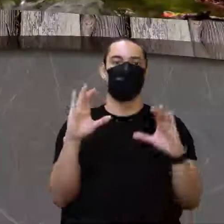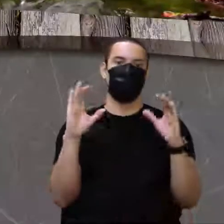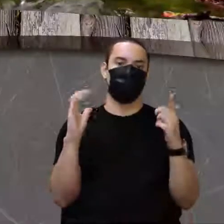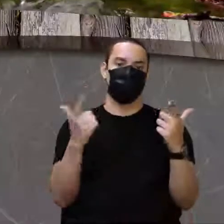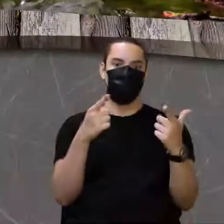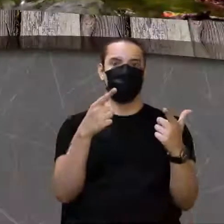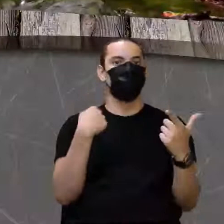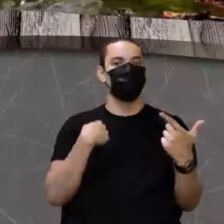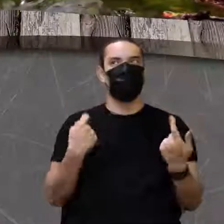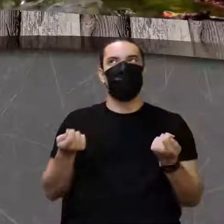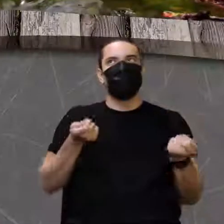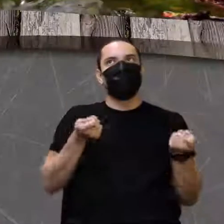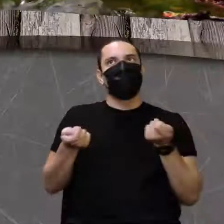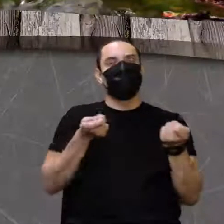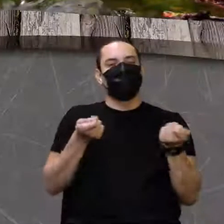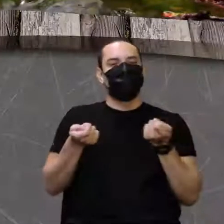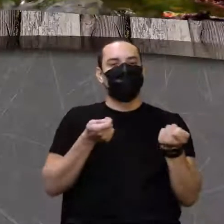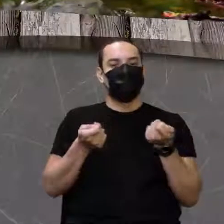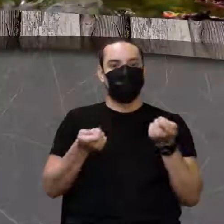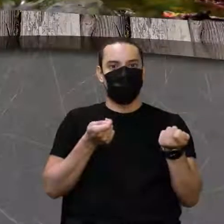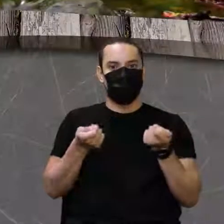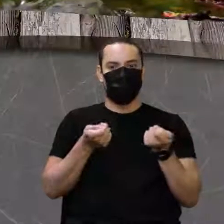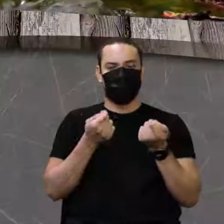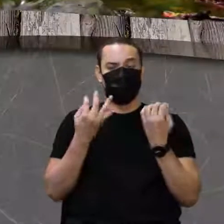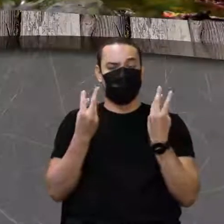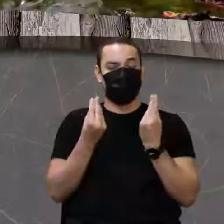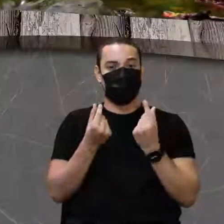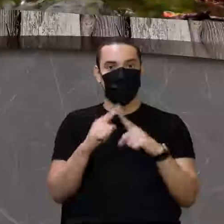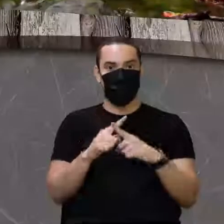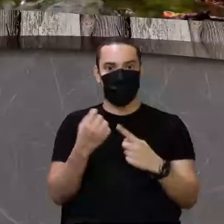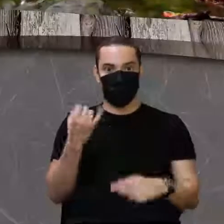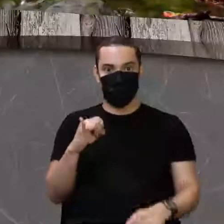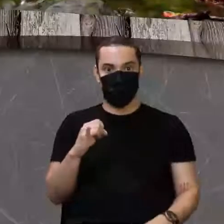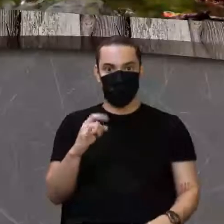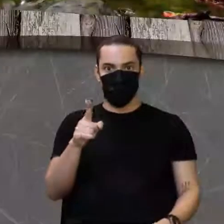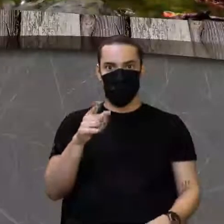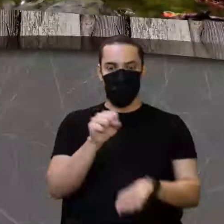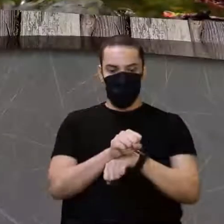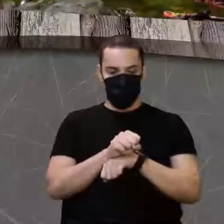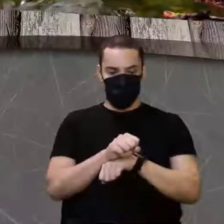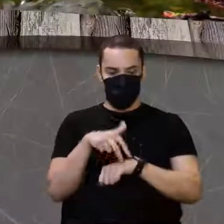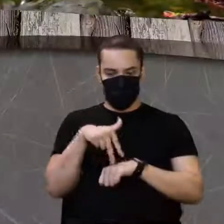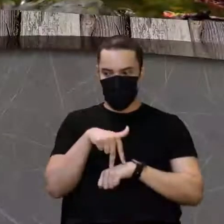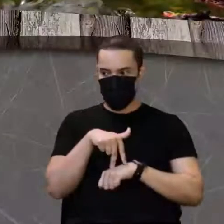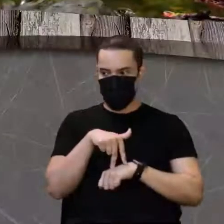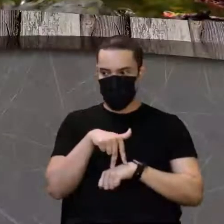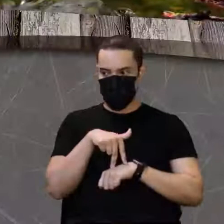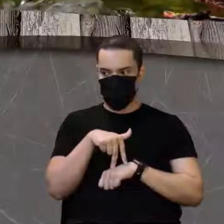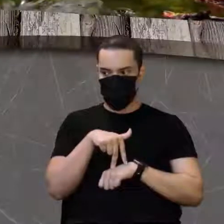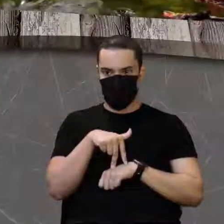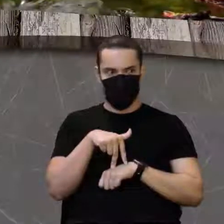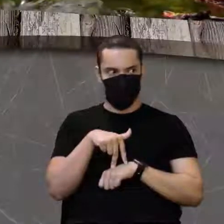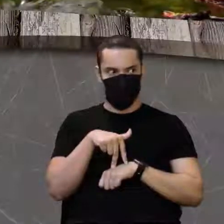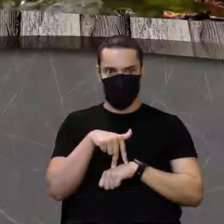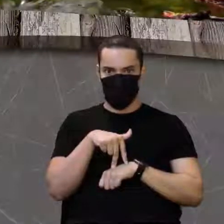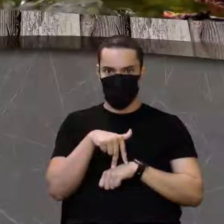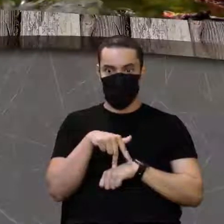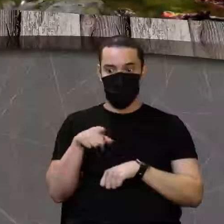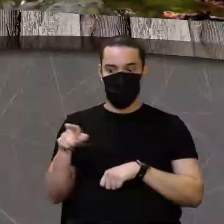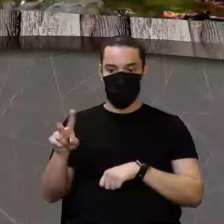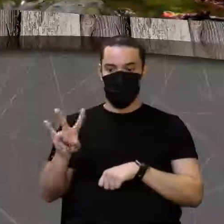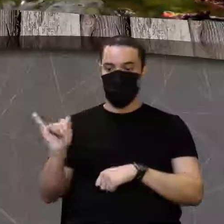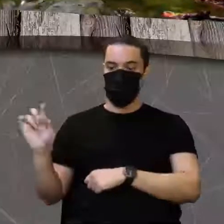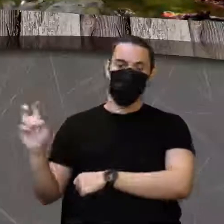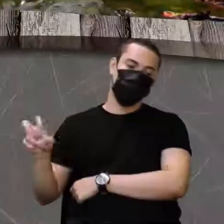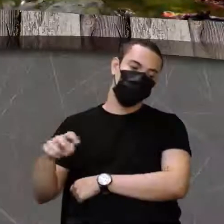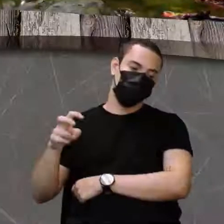você tem que ter muito controle, né? Para deixar uma situação dessa. Mas se você não se movimentar, se você não tremer na base, ela vai